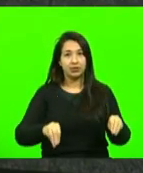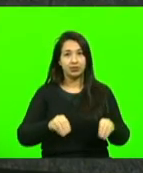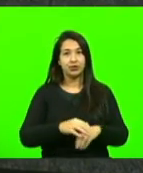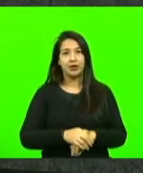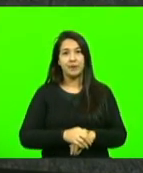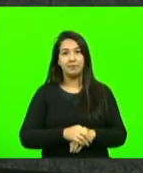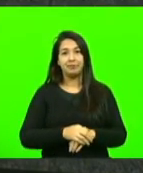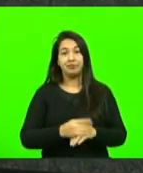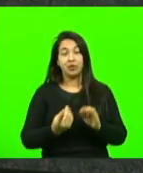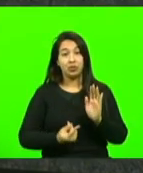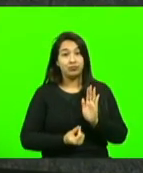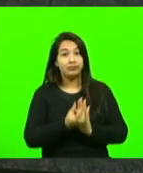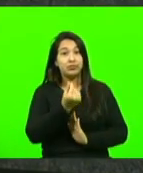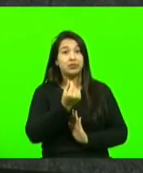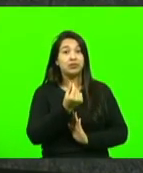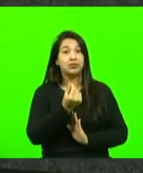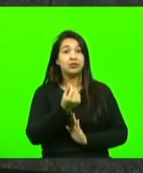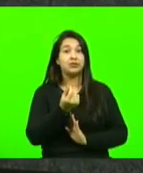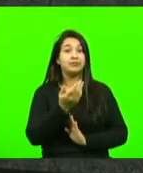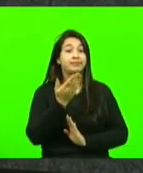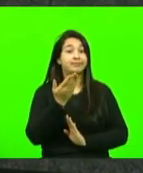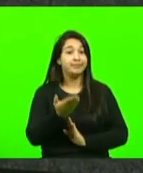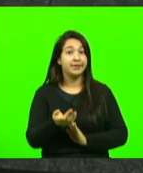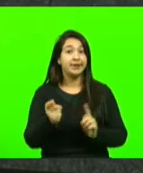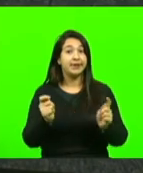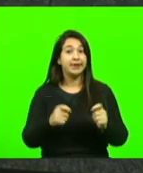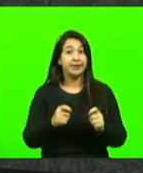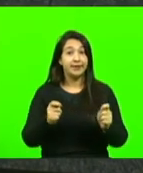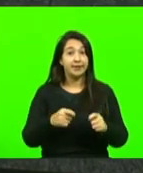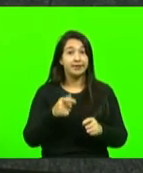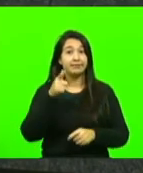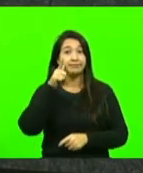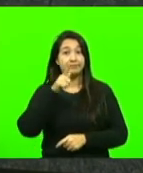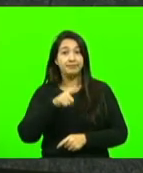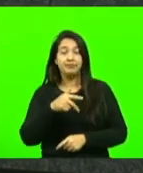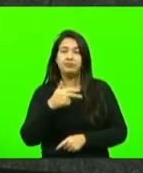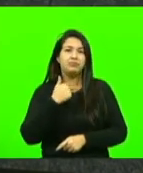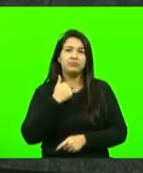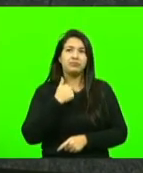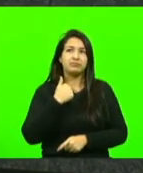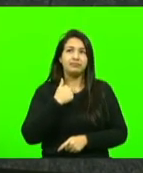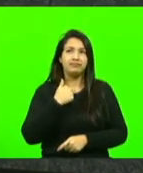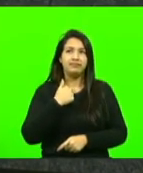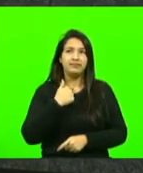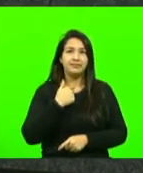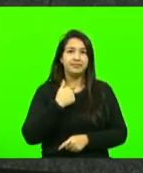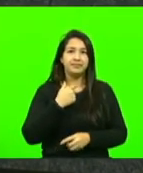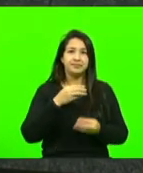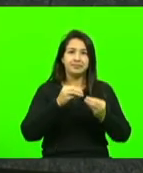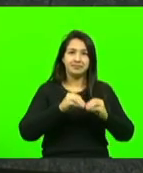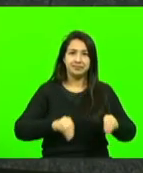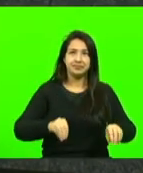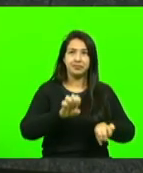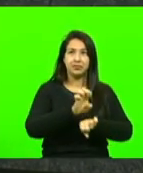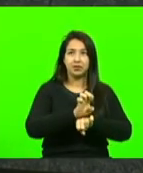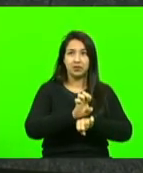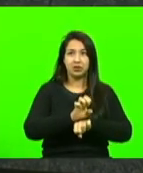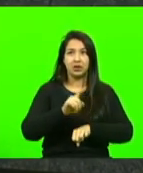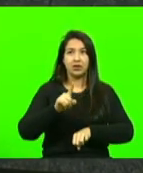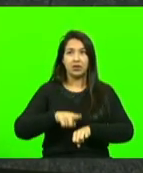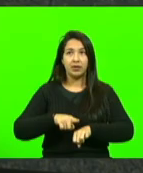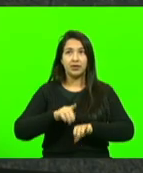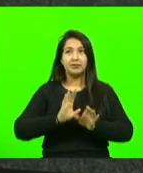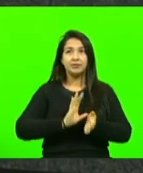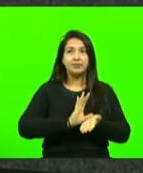o lucro daquilo que é que que não é que não deve ser prejuízo para o estado é um investimento a